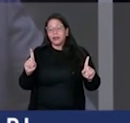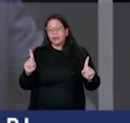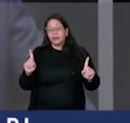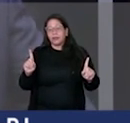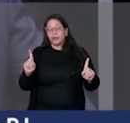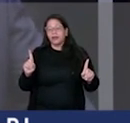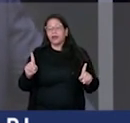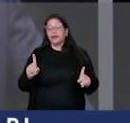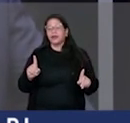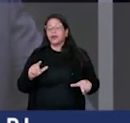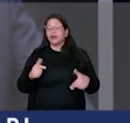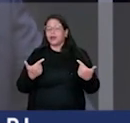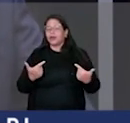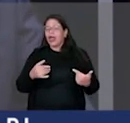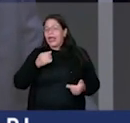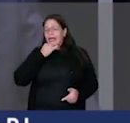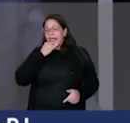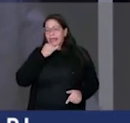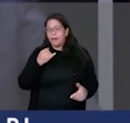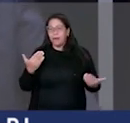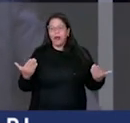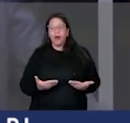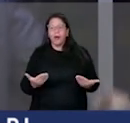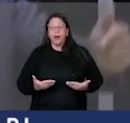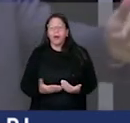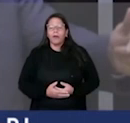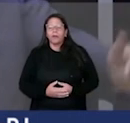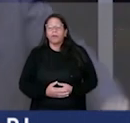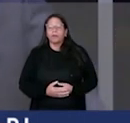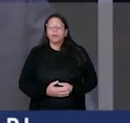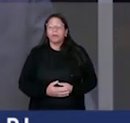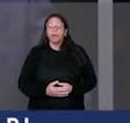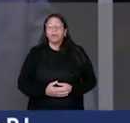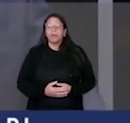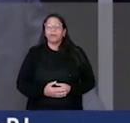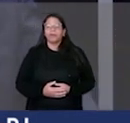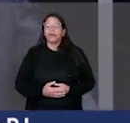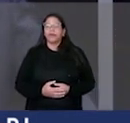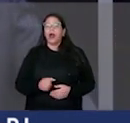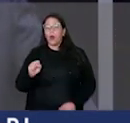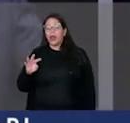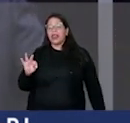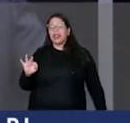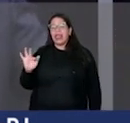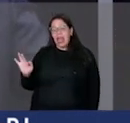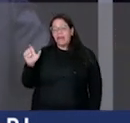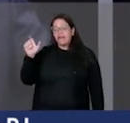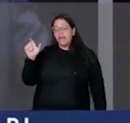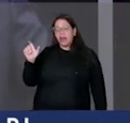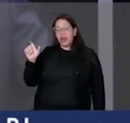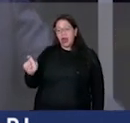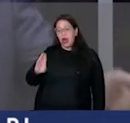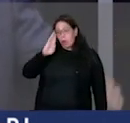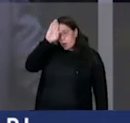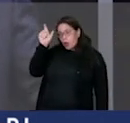medidas corretas, como fez agora em sua manifestação ao STF, para que